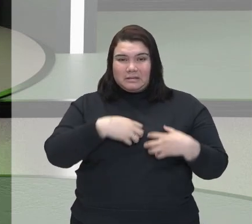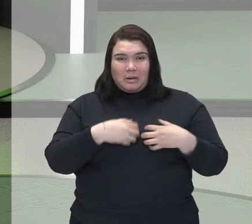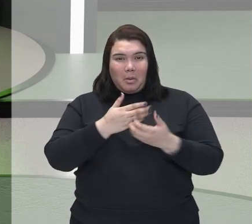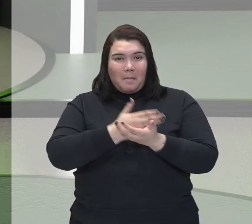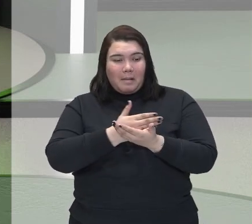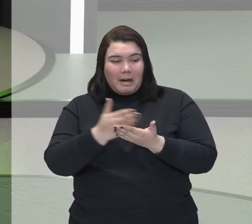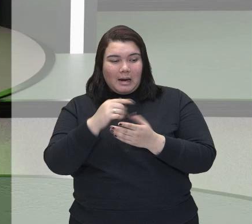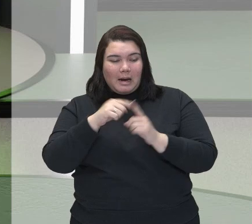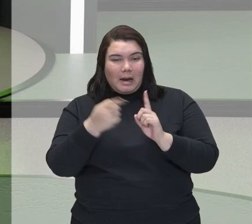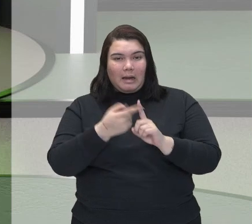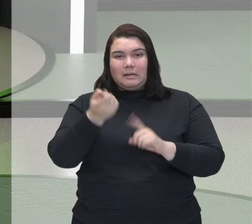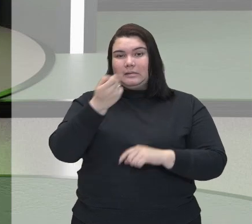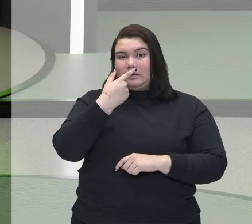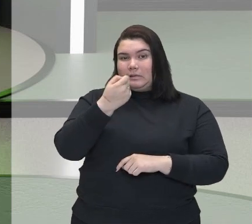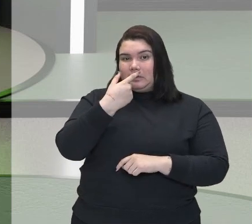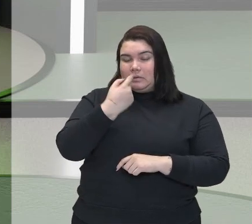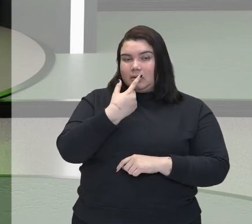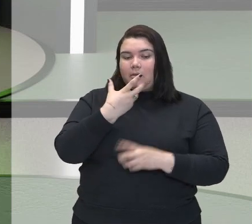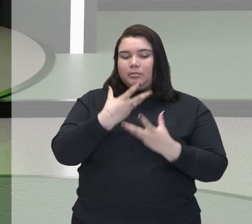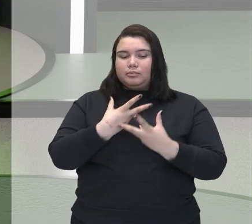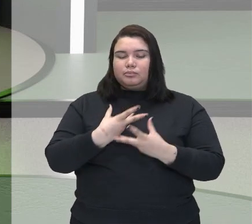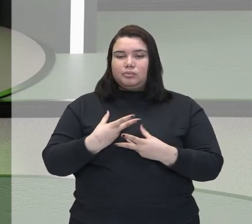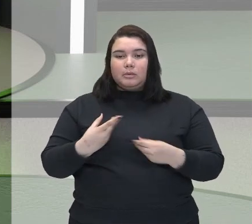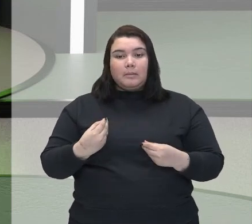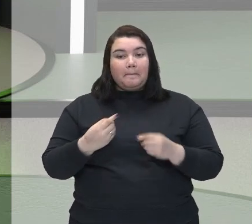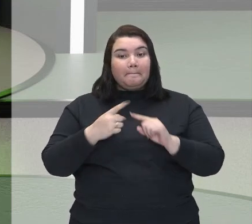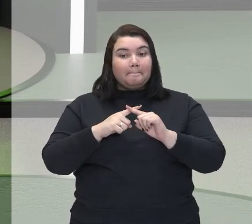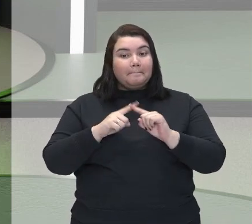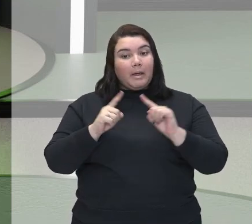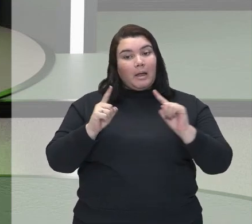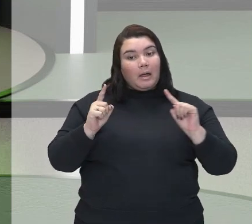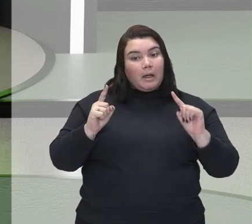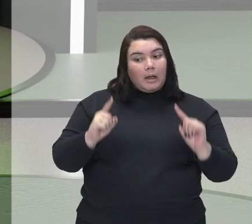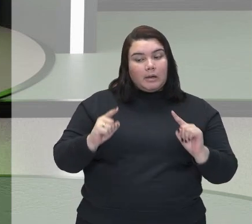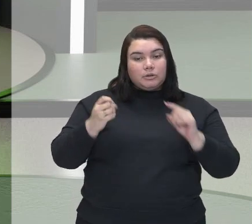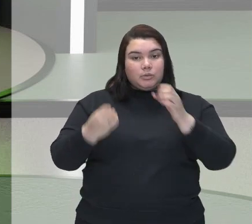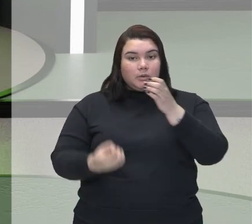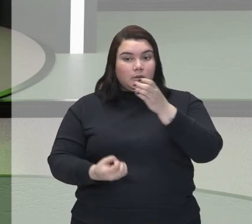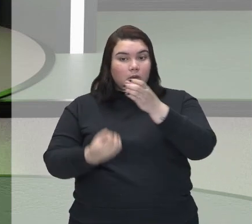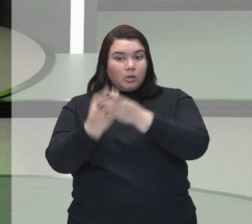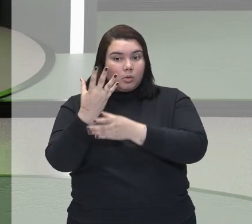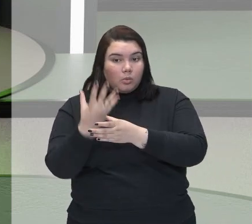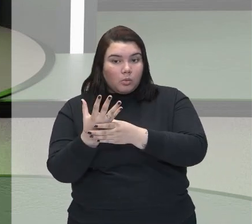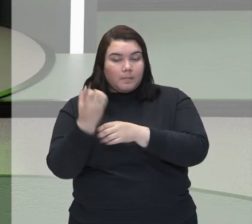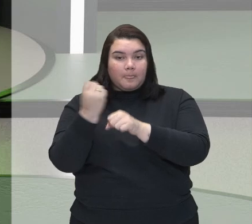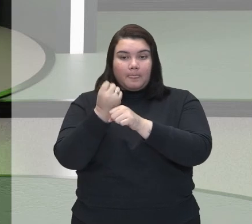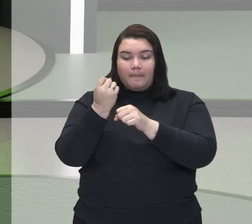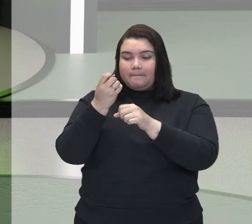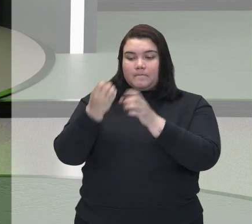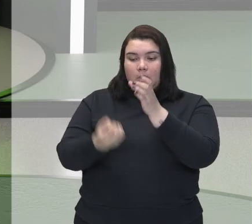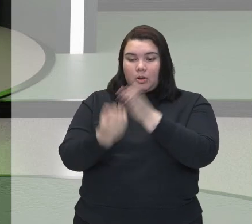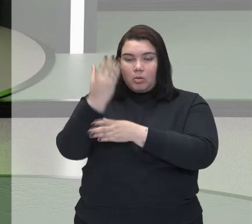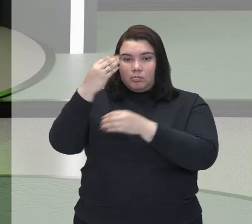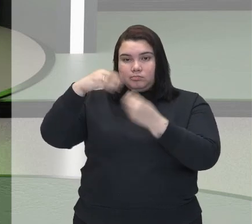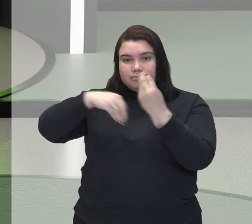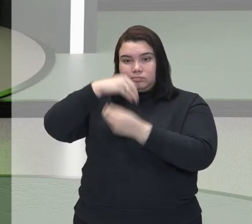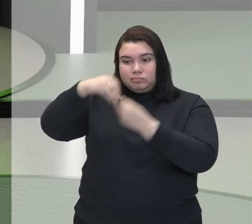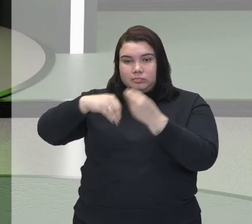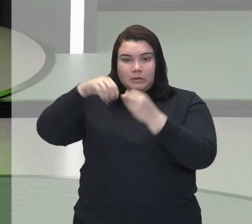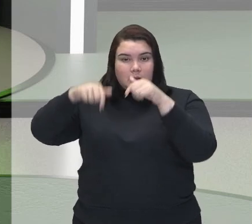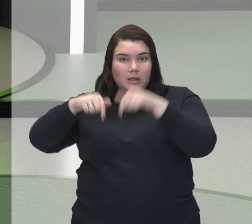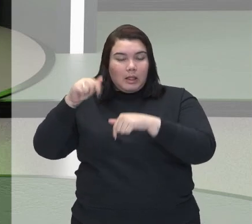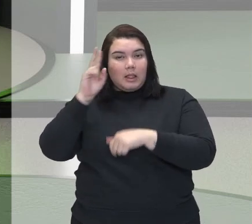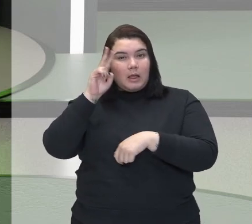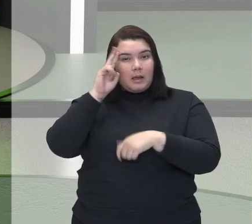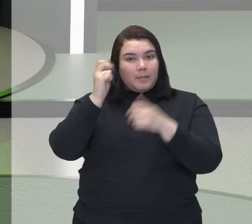gravidez. Só que, quando ele foi receitado, ele foi produzido através de uma mistura racêmica. Lembra-se que